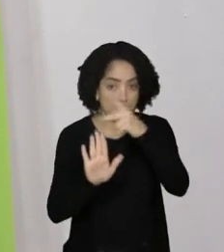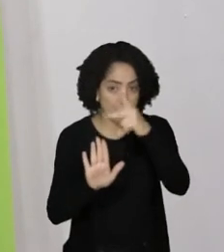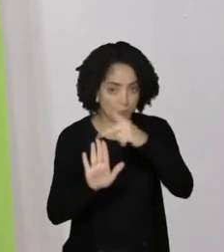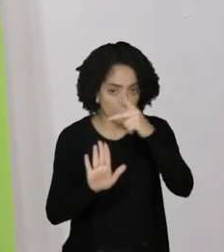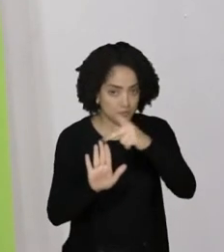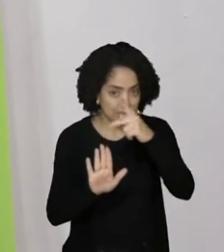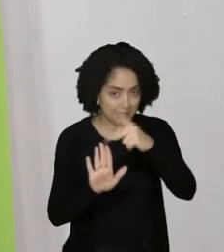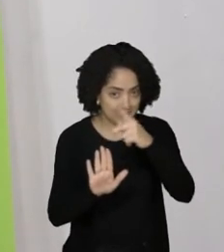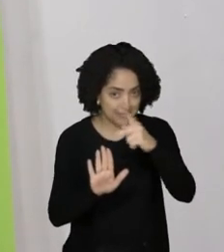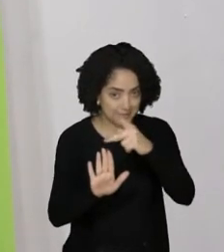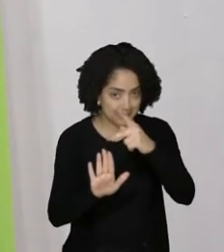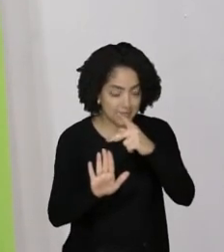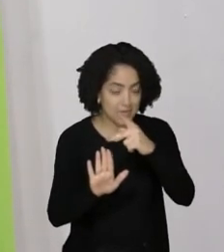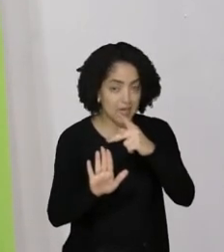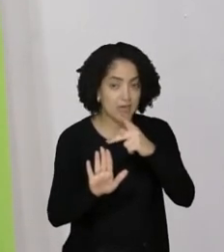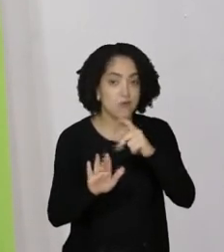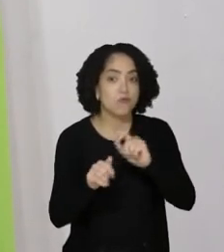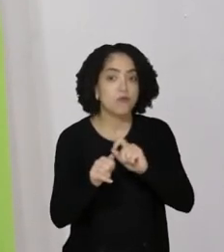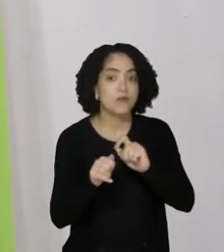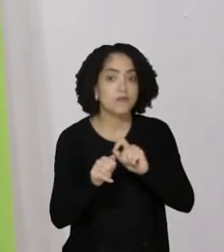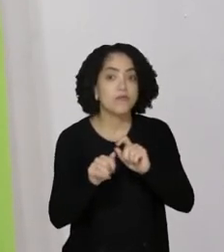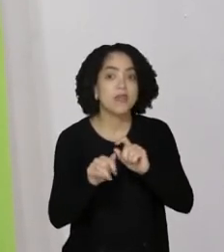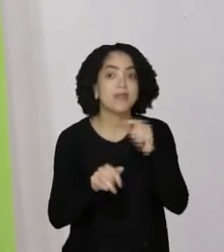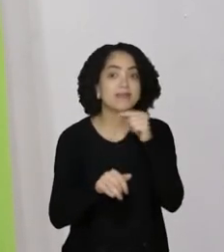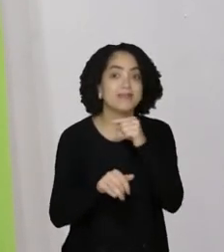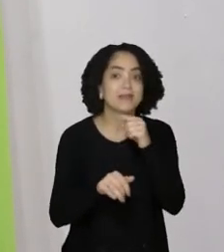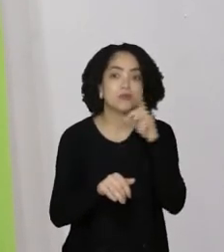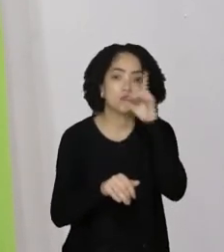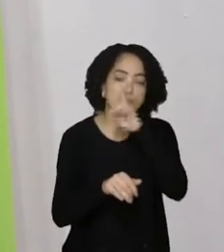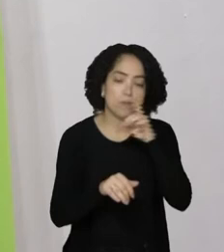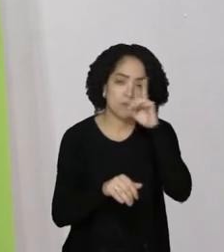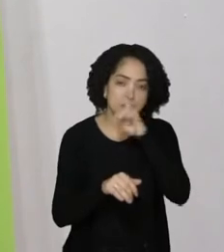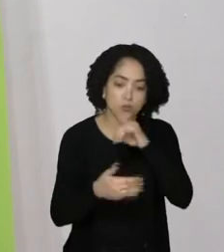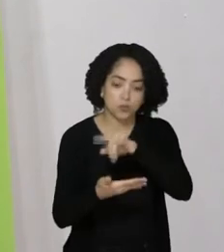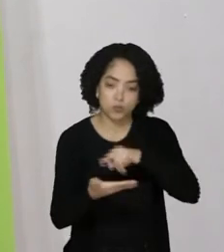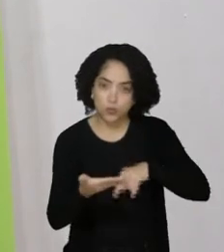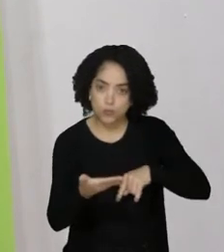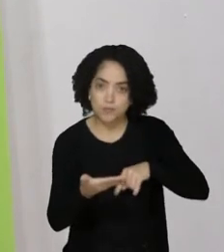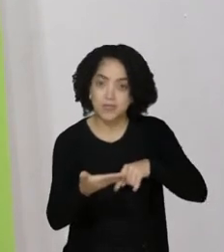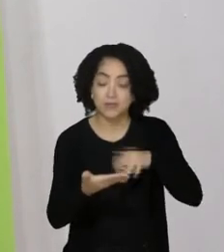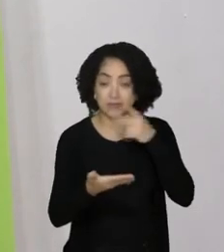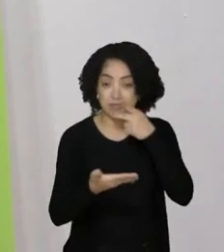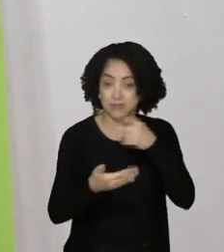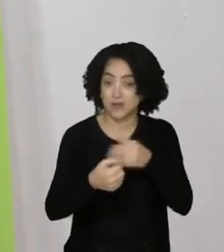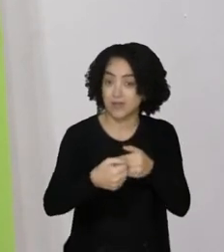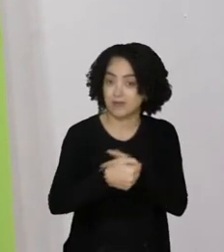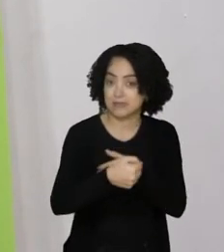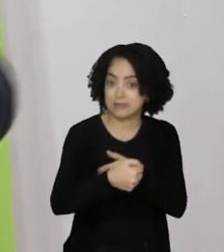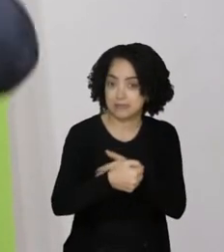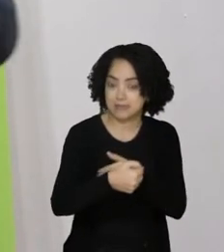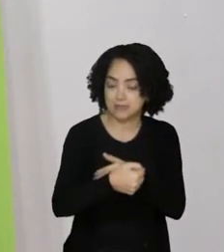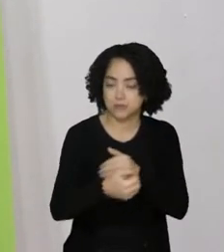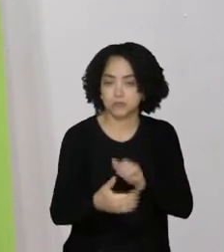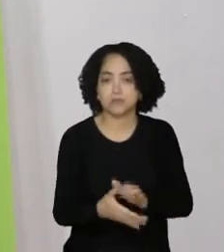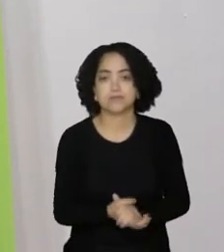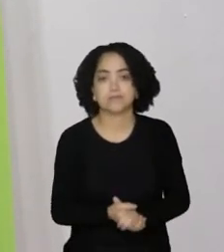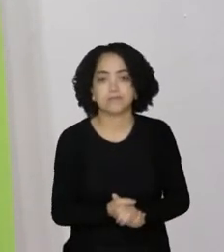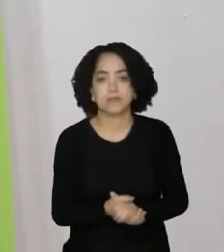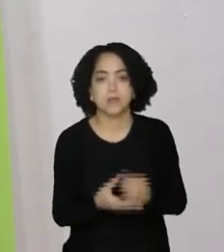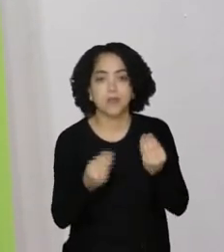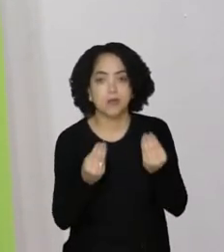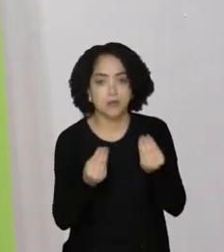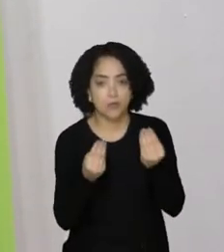Celesc feita no domingo num documento que eles dizem que é um absurdo